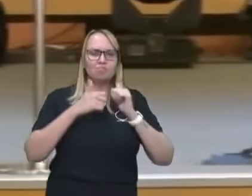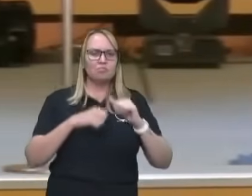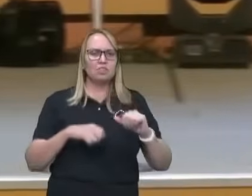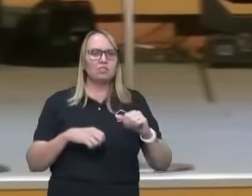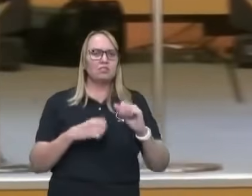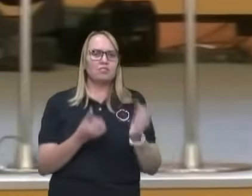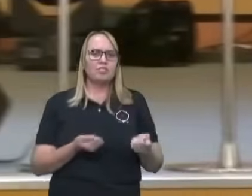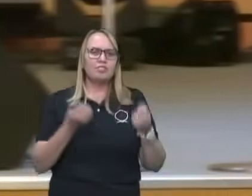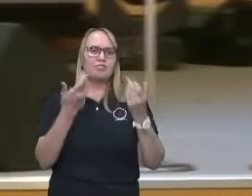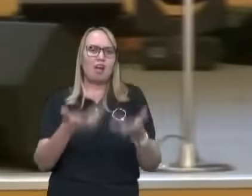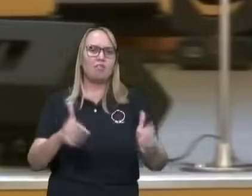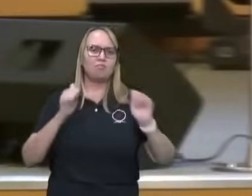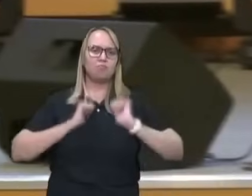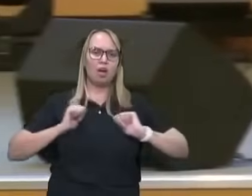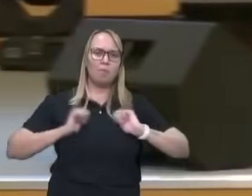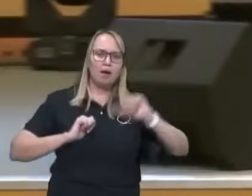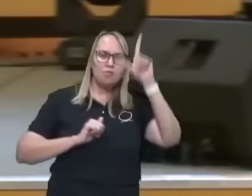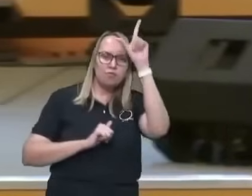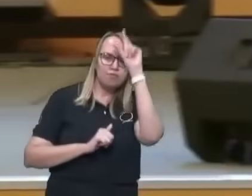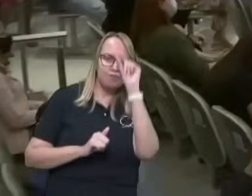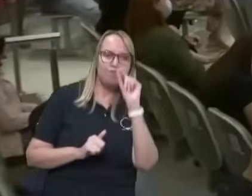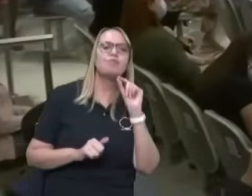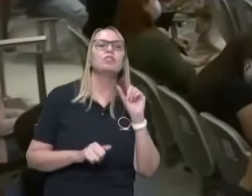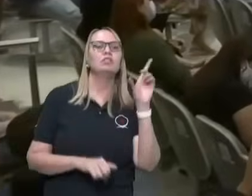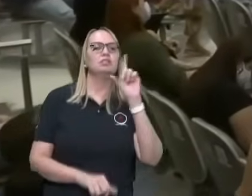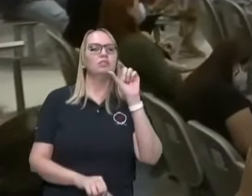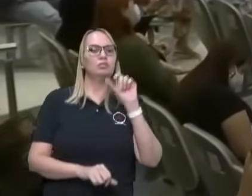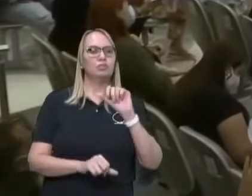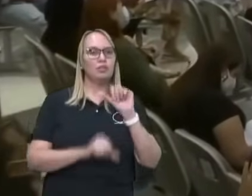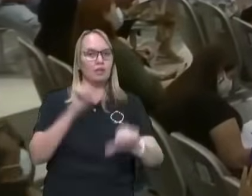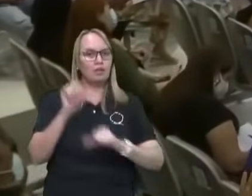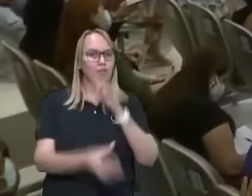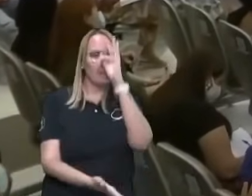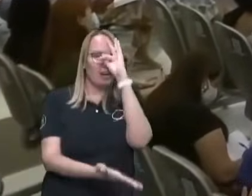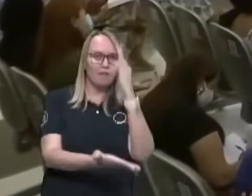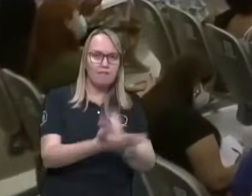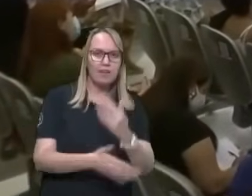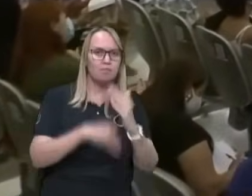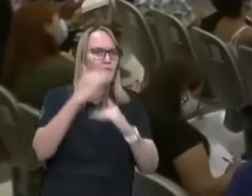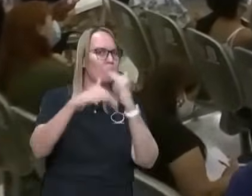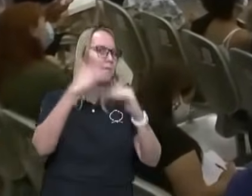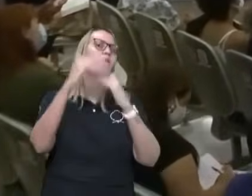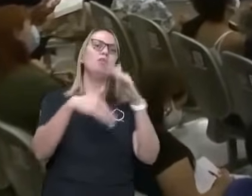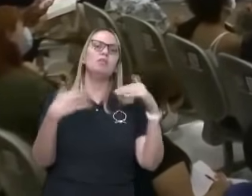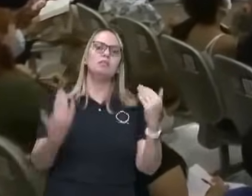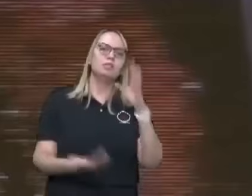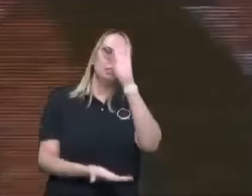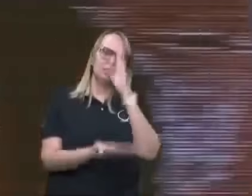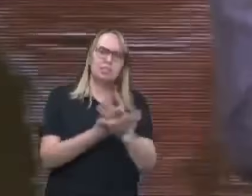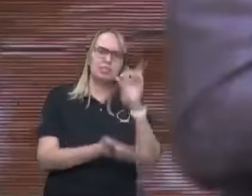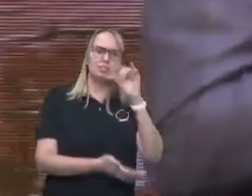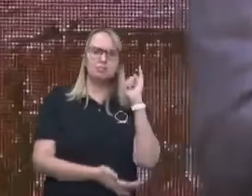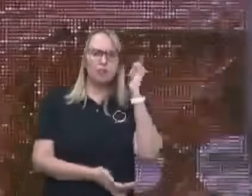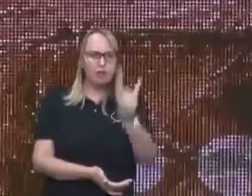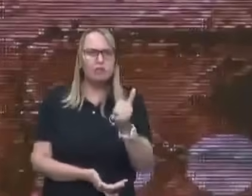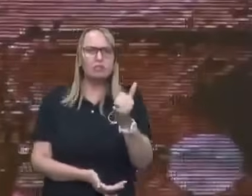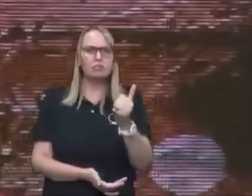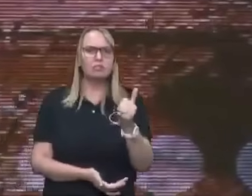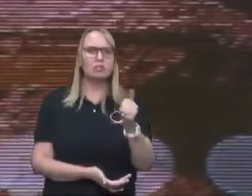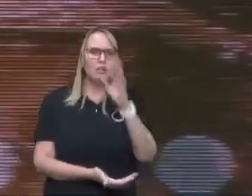Eu creio que essa noite Deus quer renovar a fé. Eu creio que essa noite Deus está falando com você: confie em